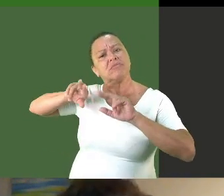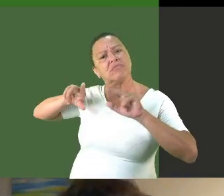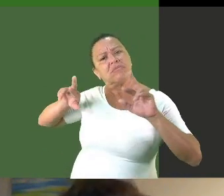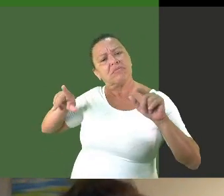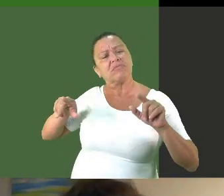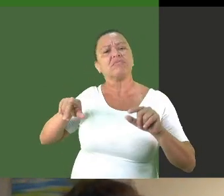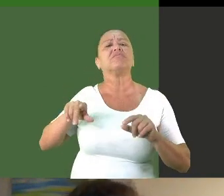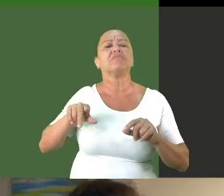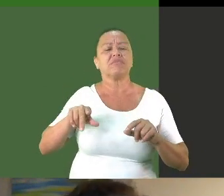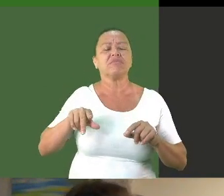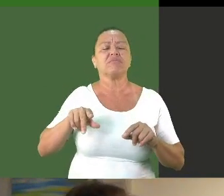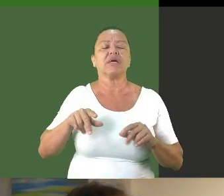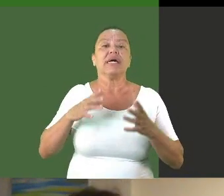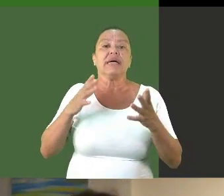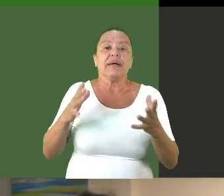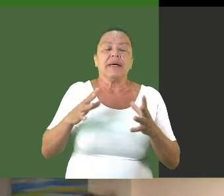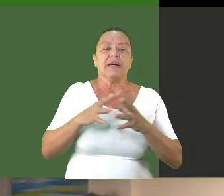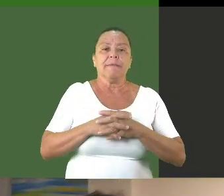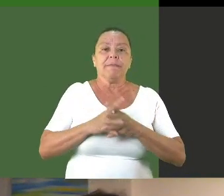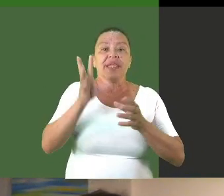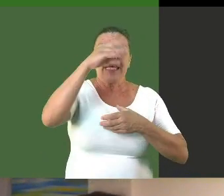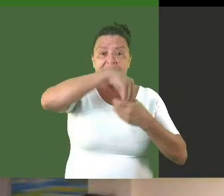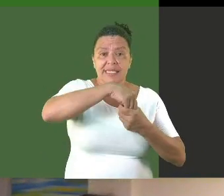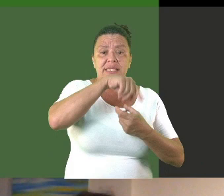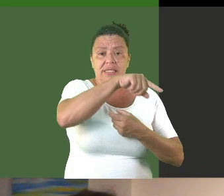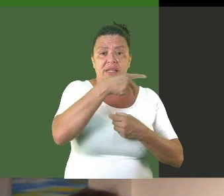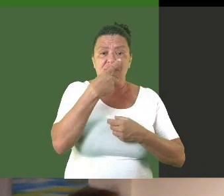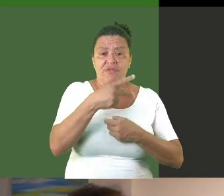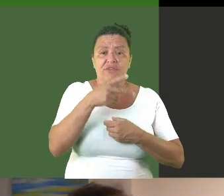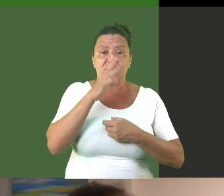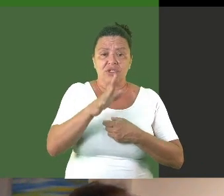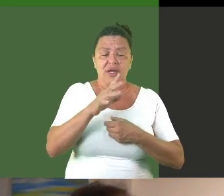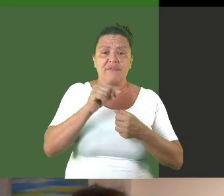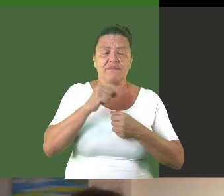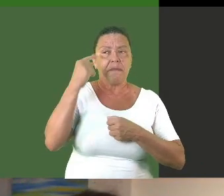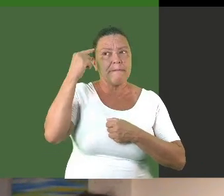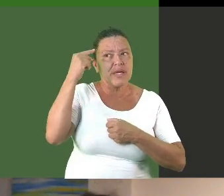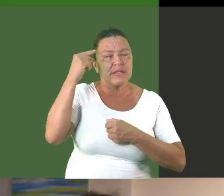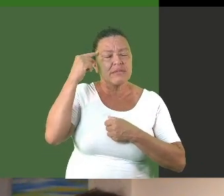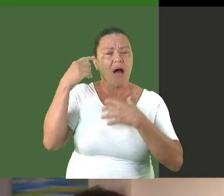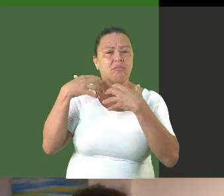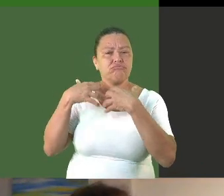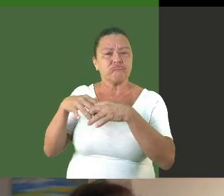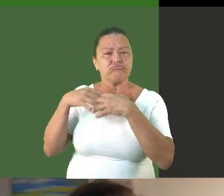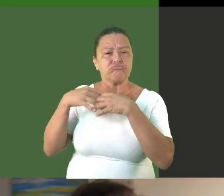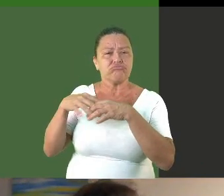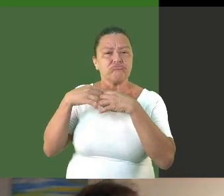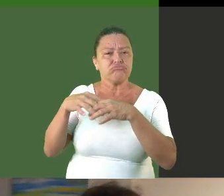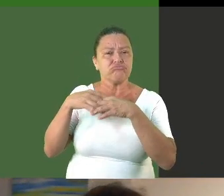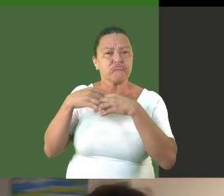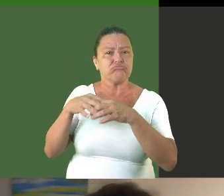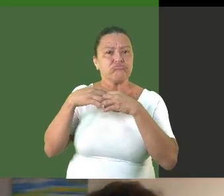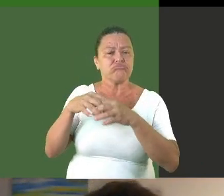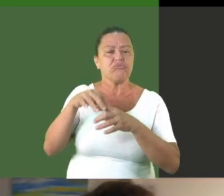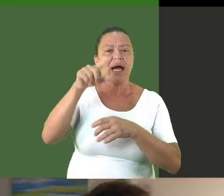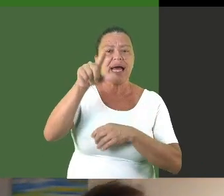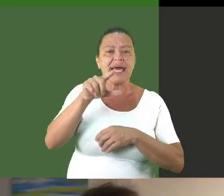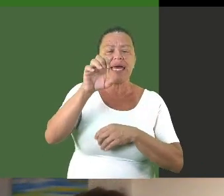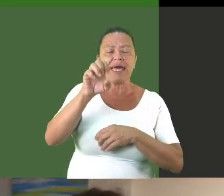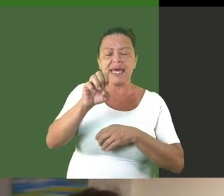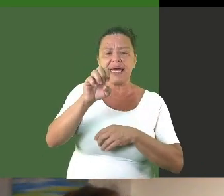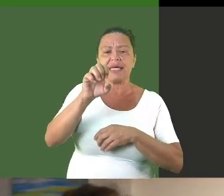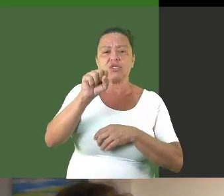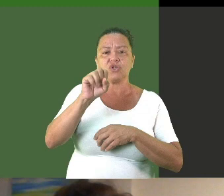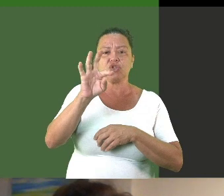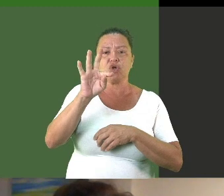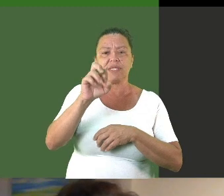Prana. E nós, como nós já vimos fazendo reflexões, trazendo um pouco do esoterismo, eu hoje também